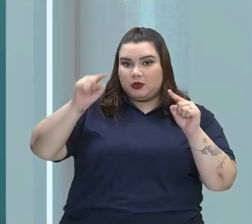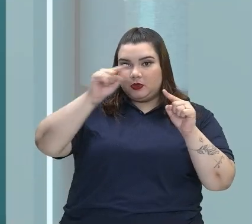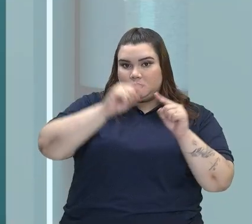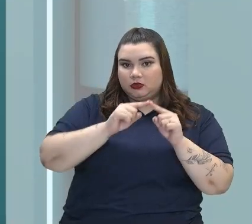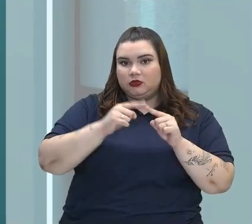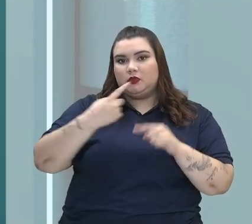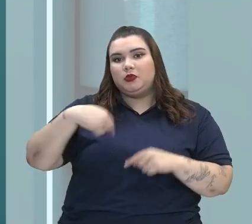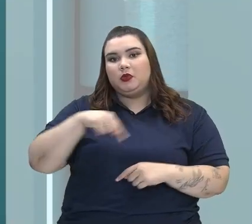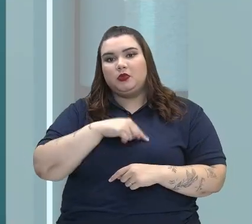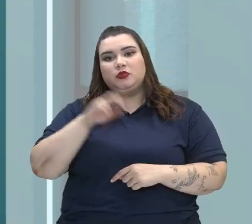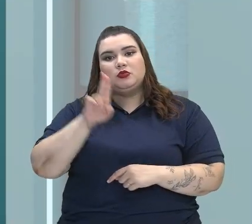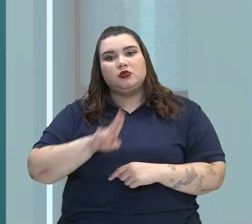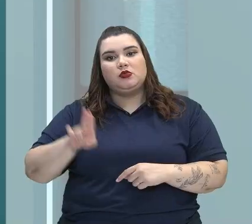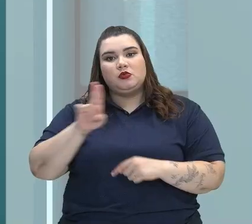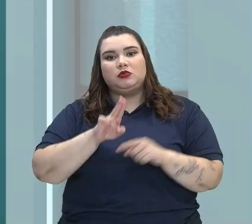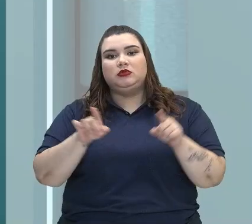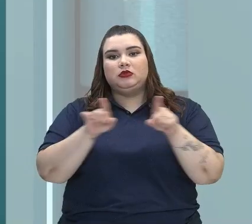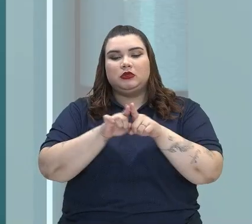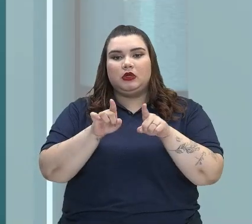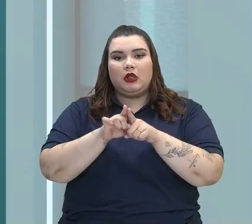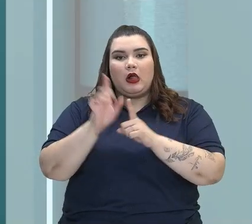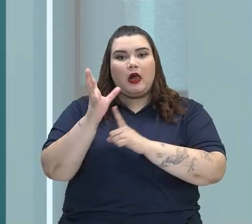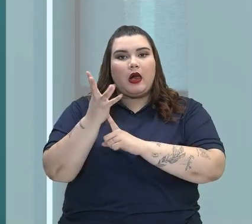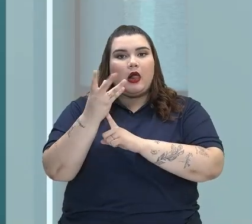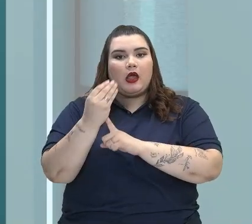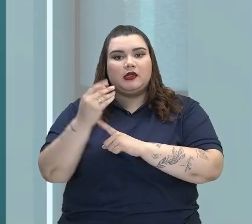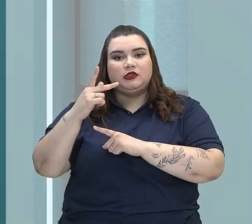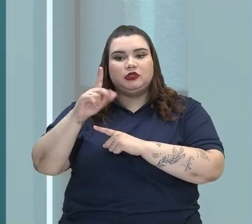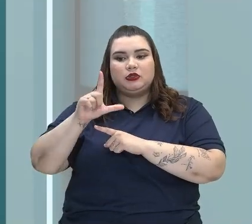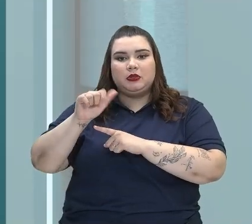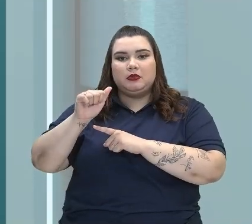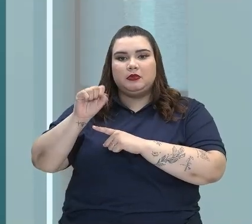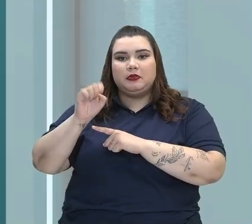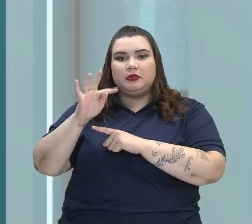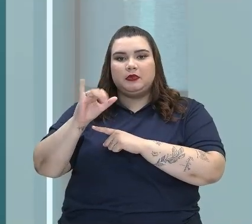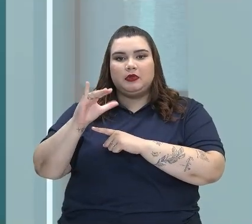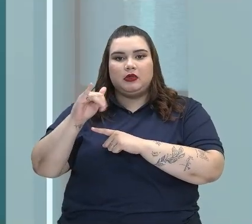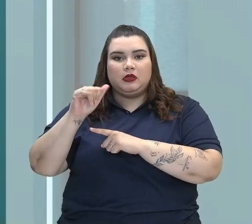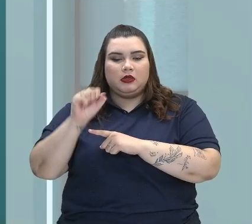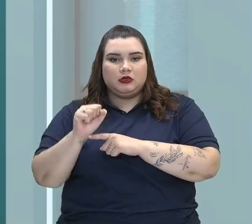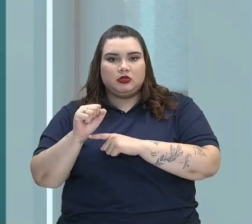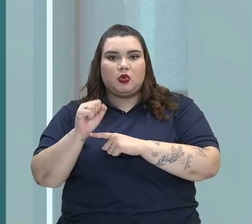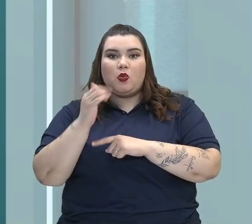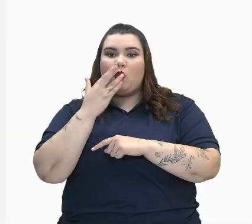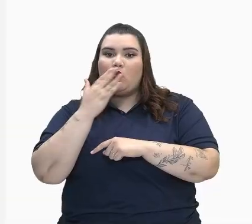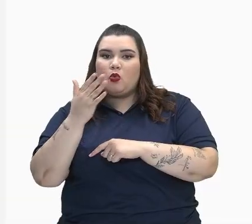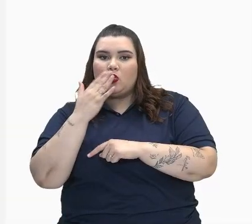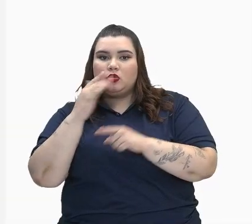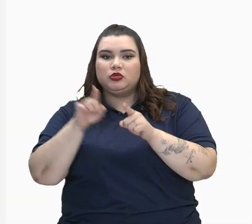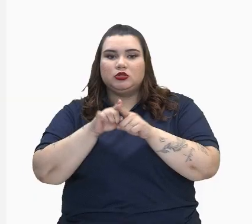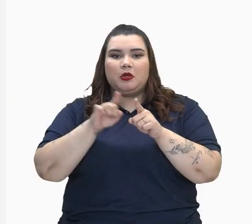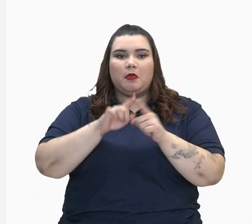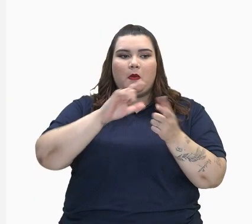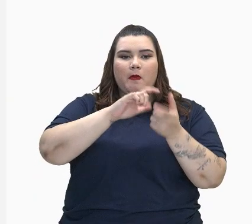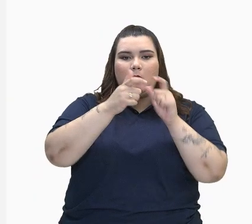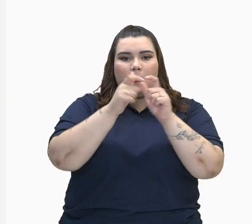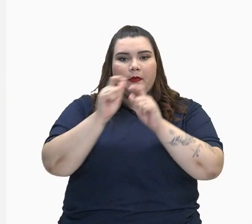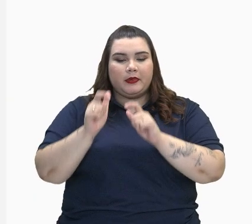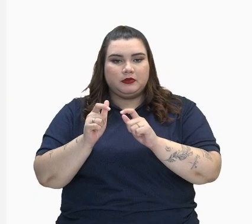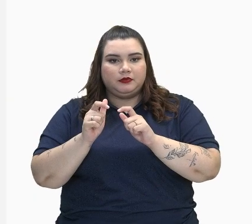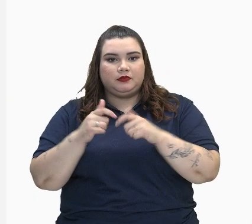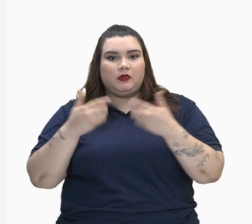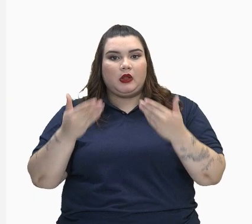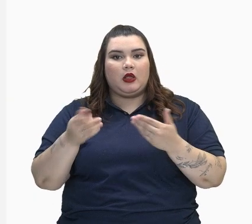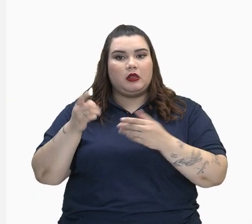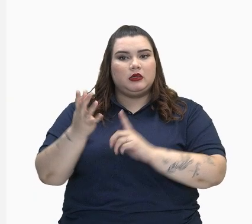também utilizamos o que nas artes plásticas, né? A questão das cores e as formas. Vamos ver os conceitos também? Nas